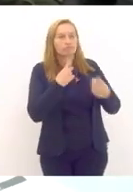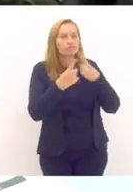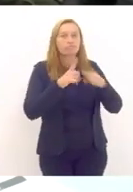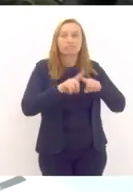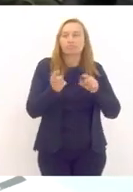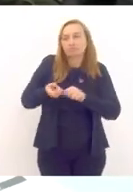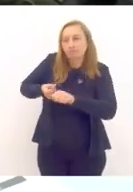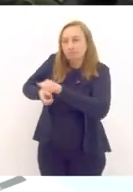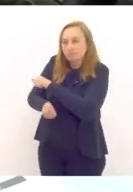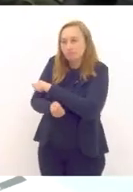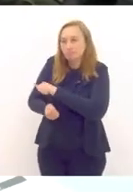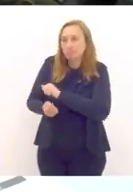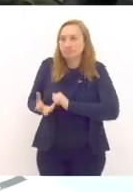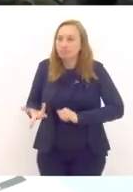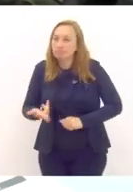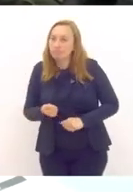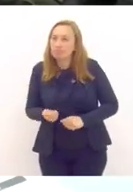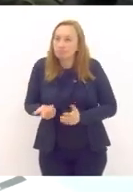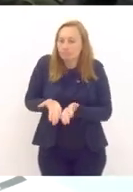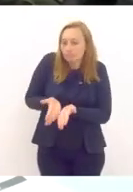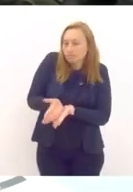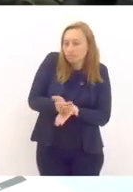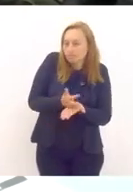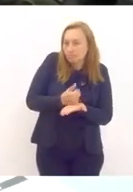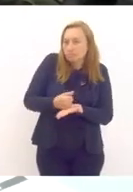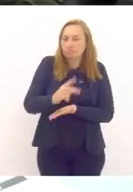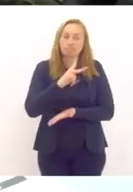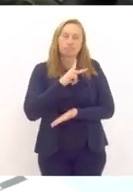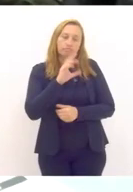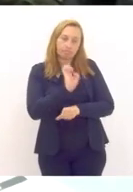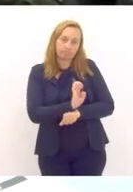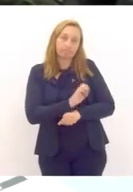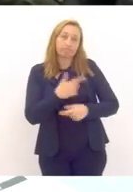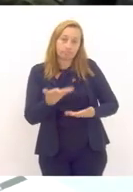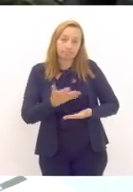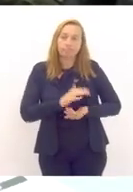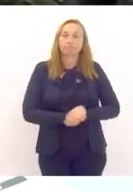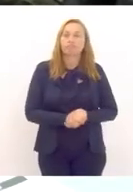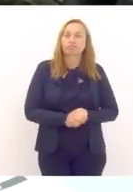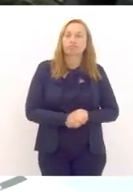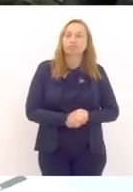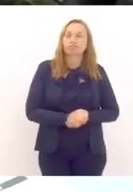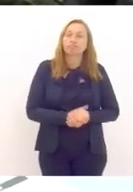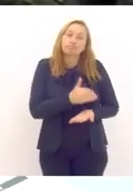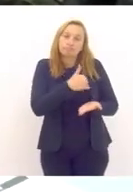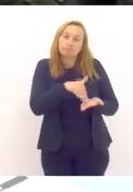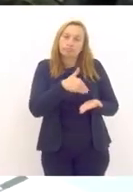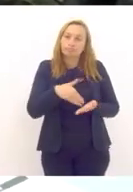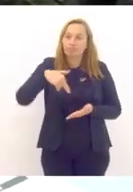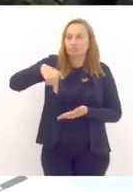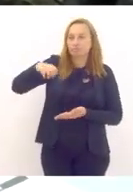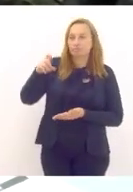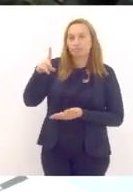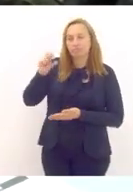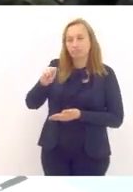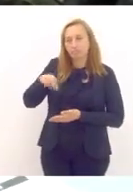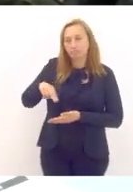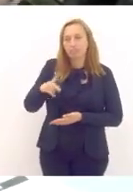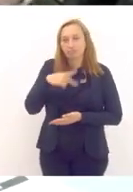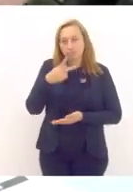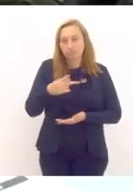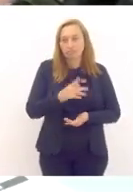investimentos na qualidade da arrecadação própria do Estado. Né? Como o secretário Nelson Rocha falou,